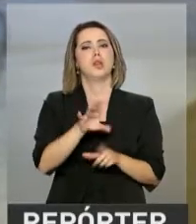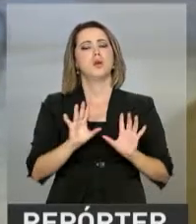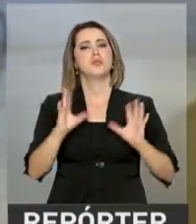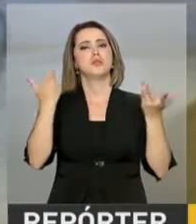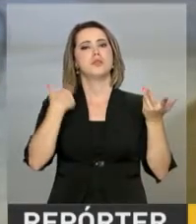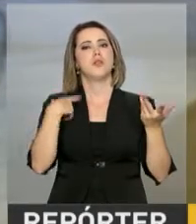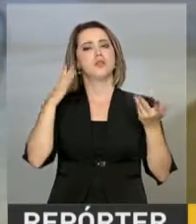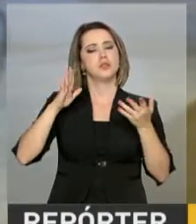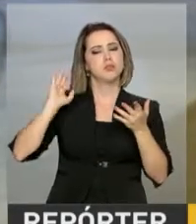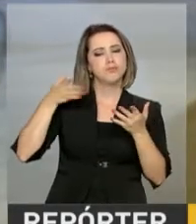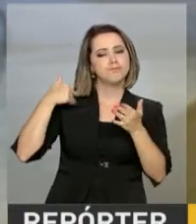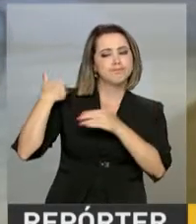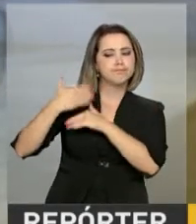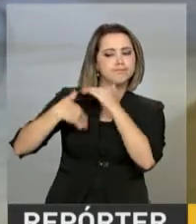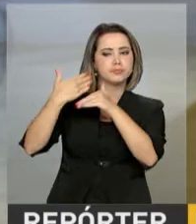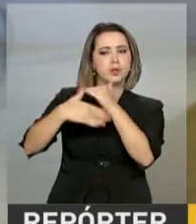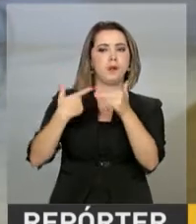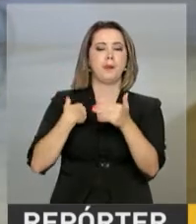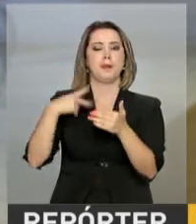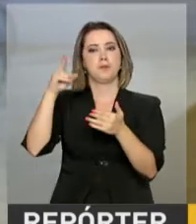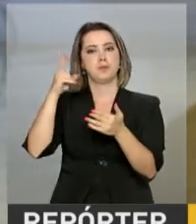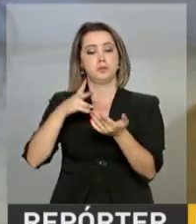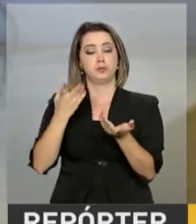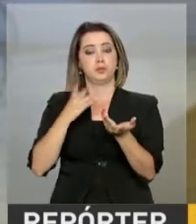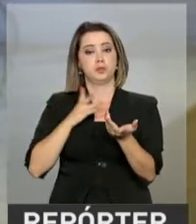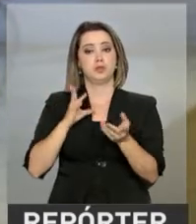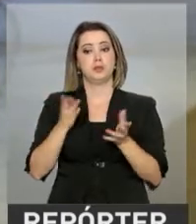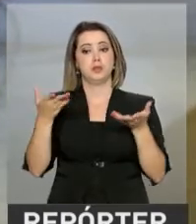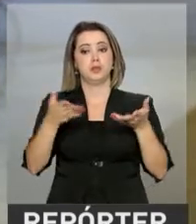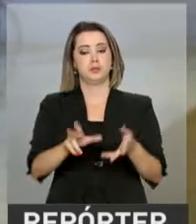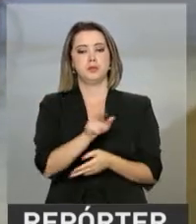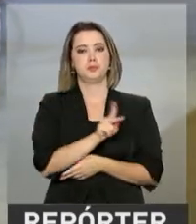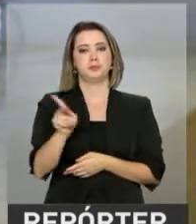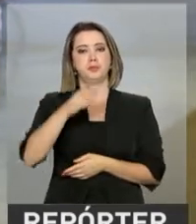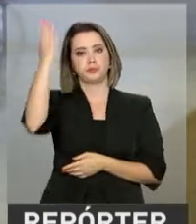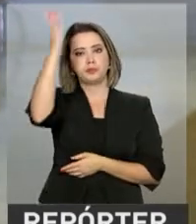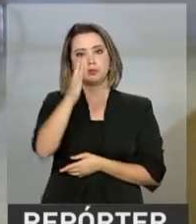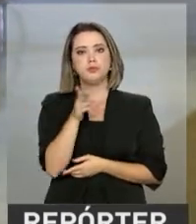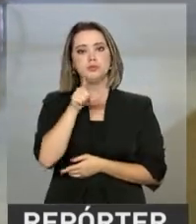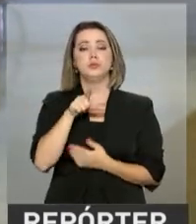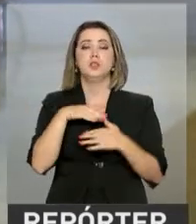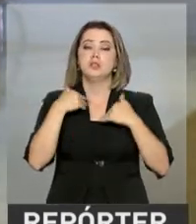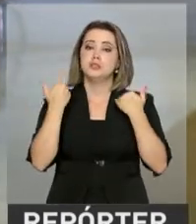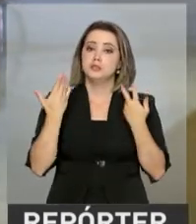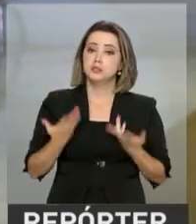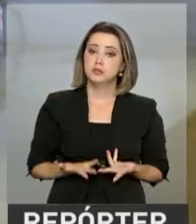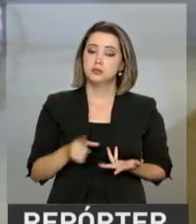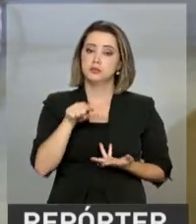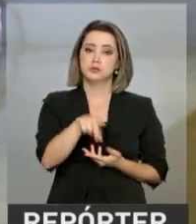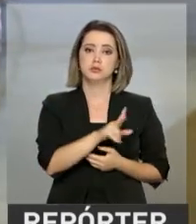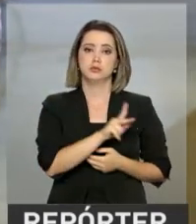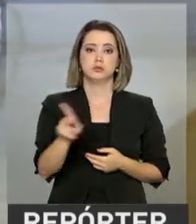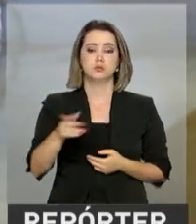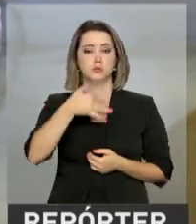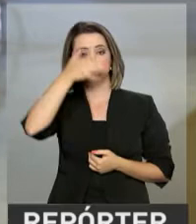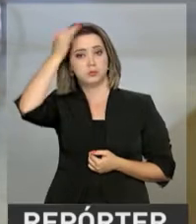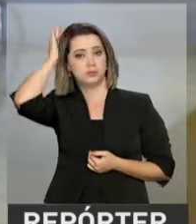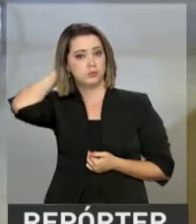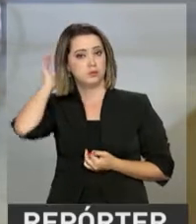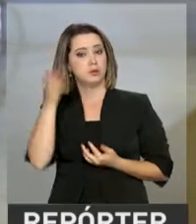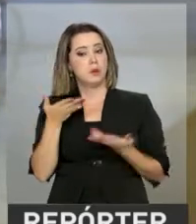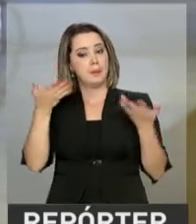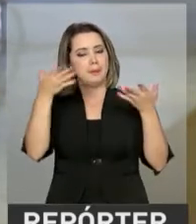tradicional aqui em brasília e sempre conta com a presença do presidente da república por conta disso o presidente michel temer